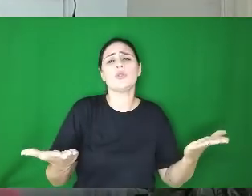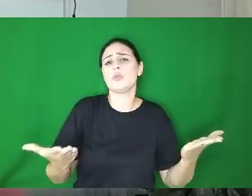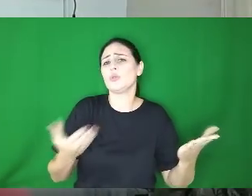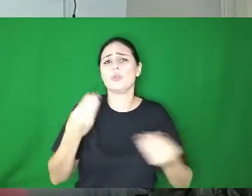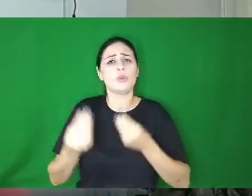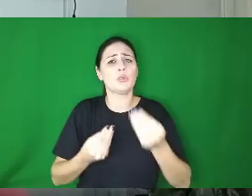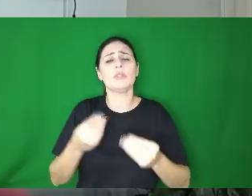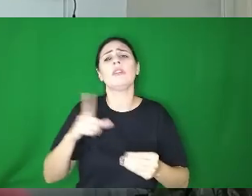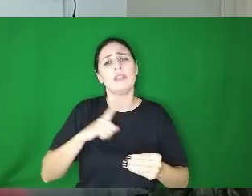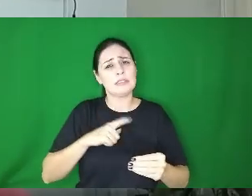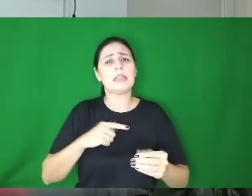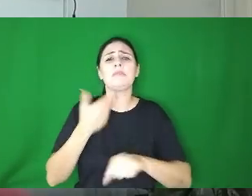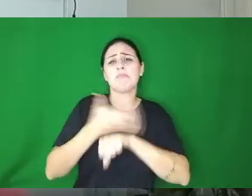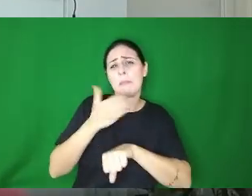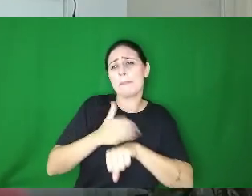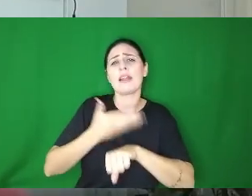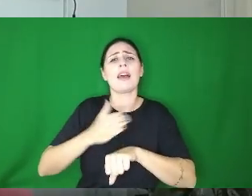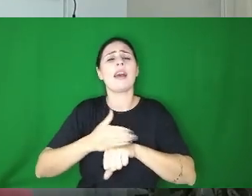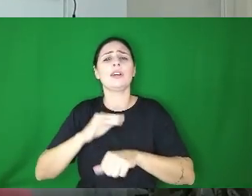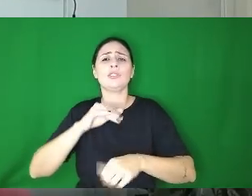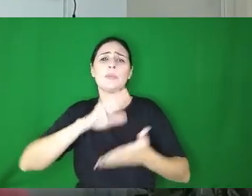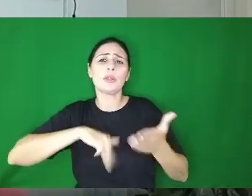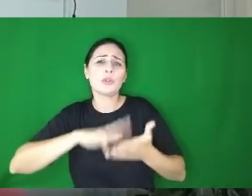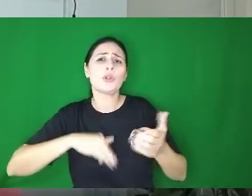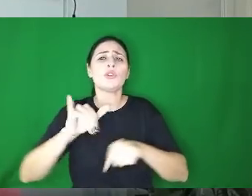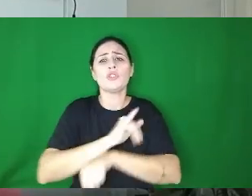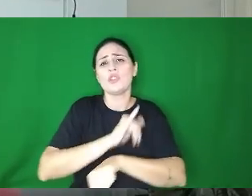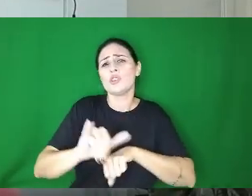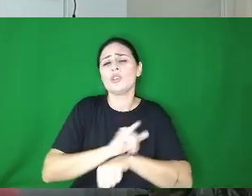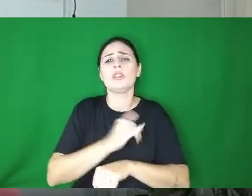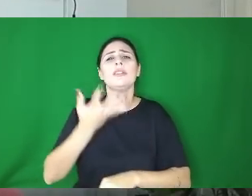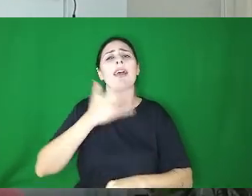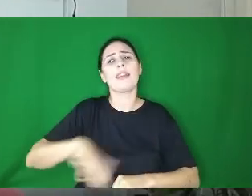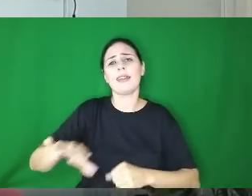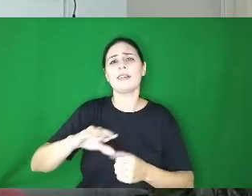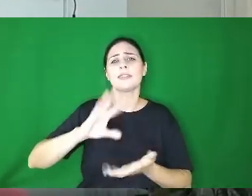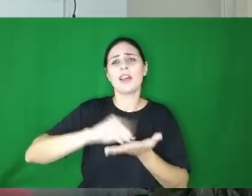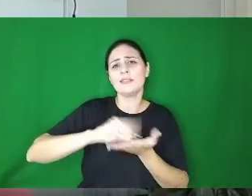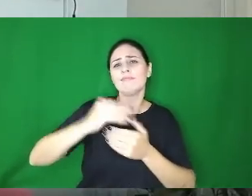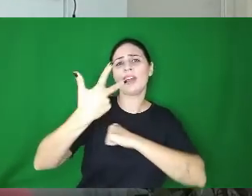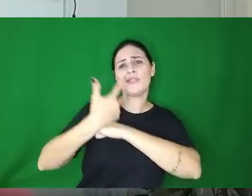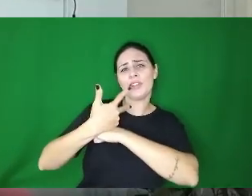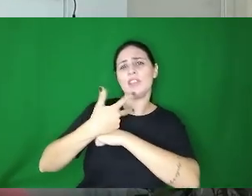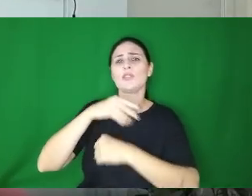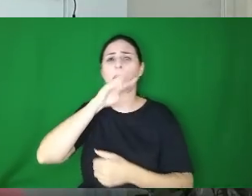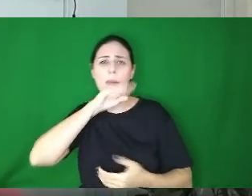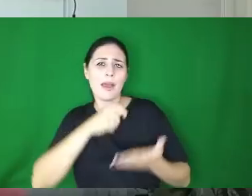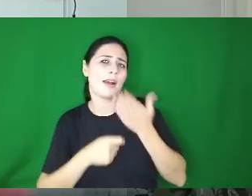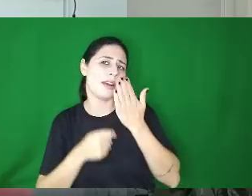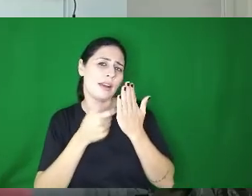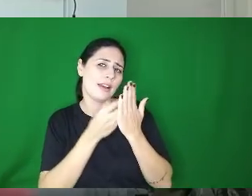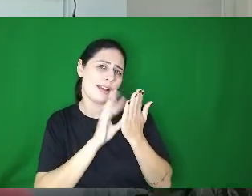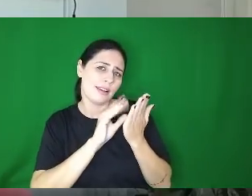Uma pergunta que toda vez que a gente entra em contato com os nossos professores, né, que eles nos fazem é a seguinte: como